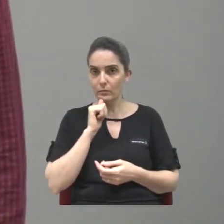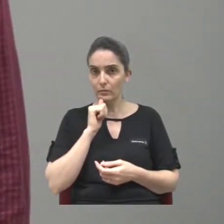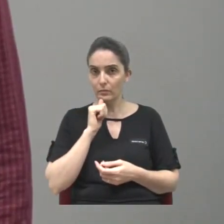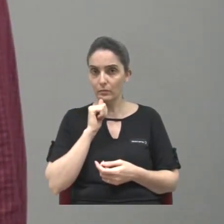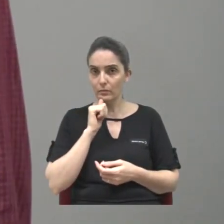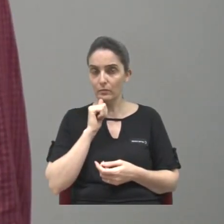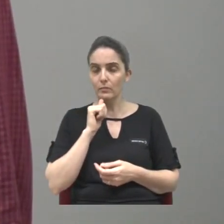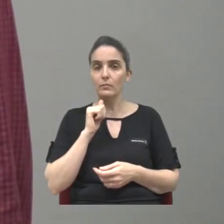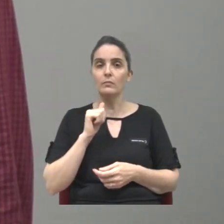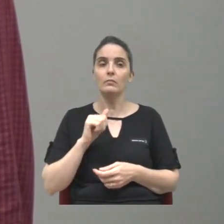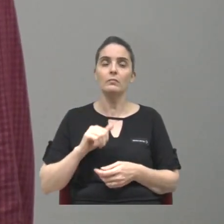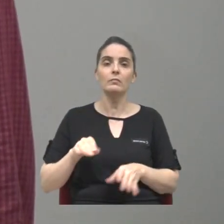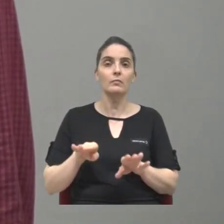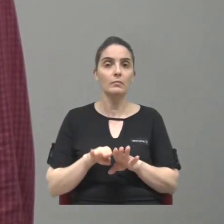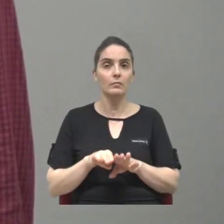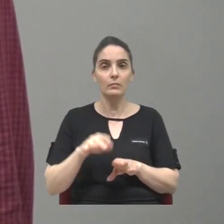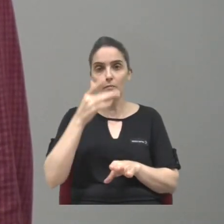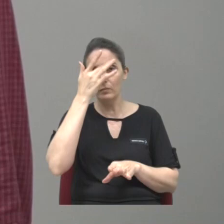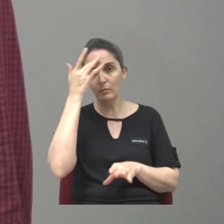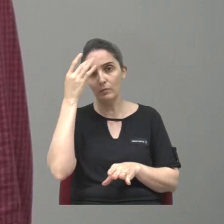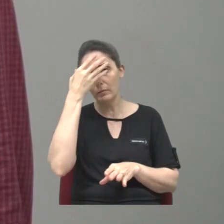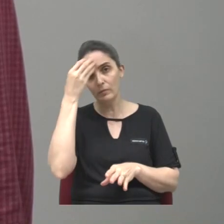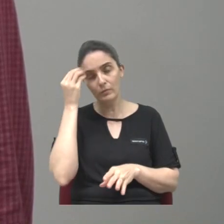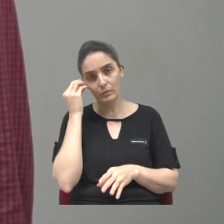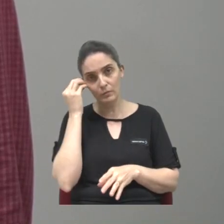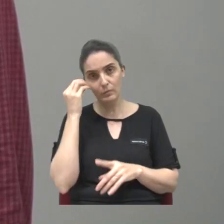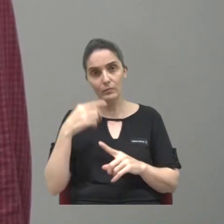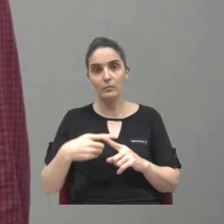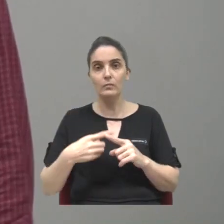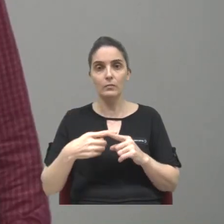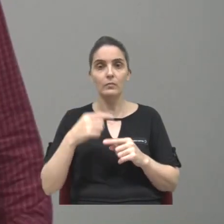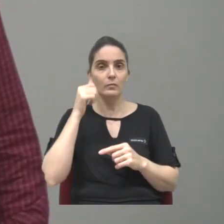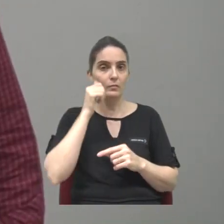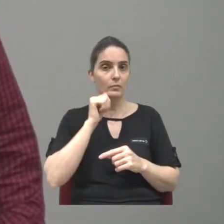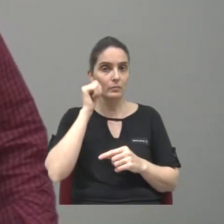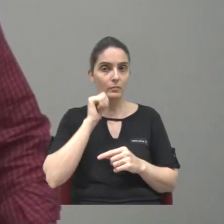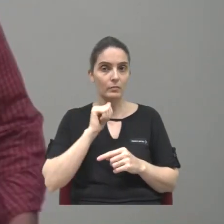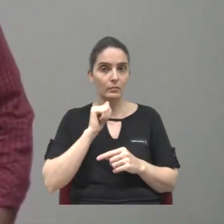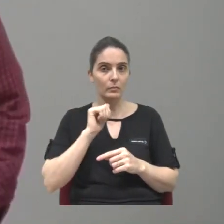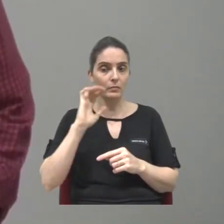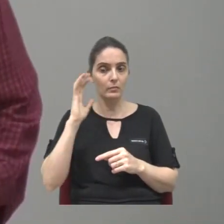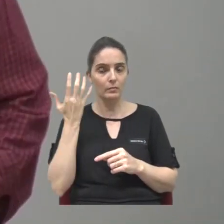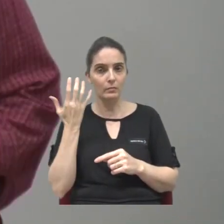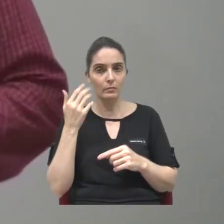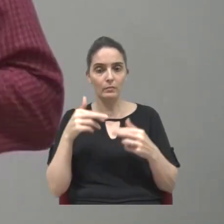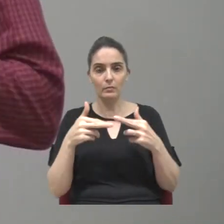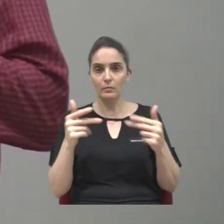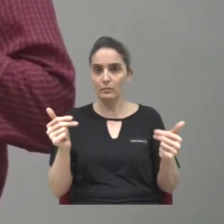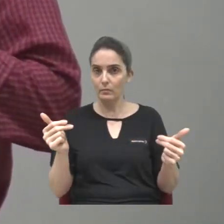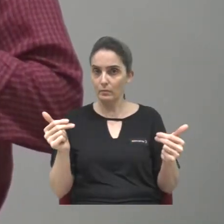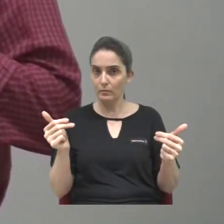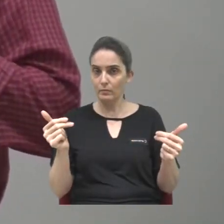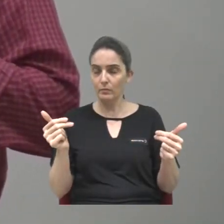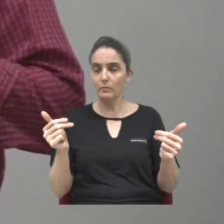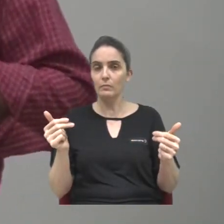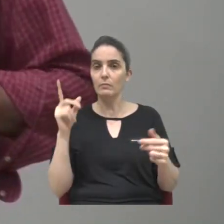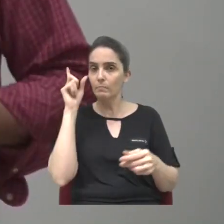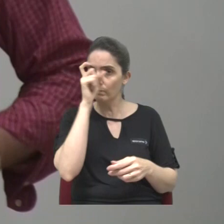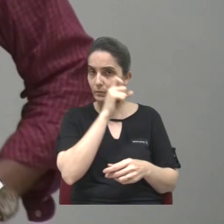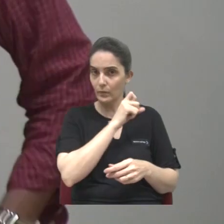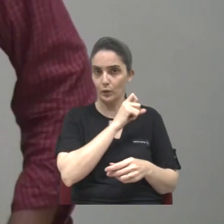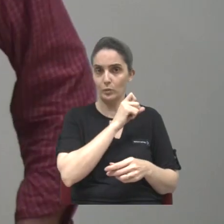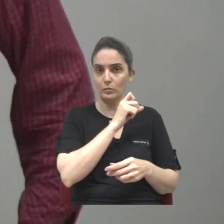esquecidas, tendo em vista que elas passaram por uma coisa super difícil, que foi o emagrecimento, seja ele